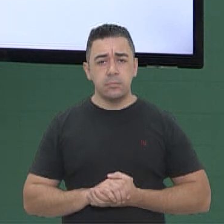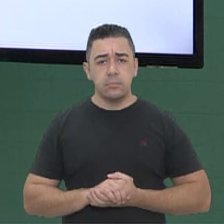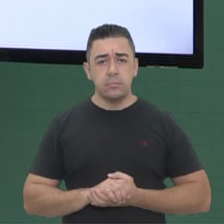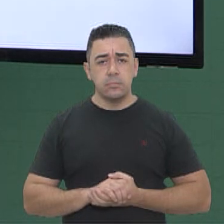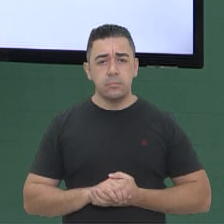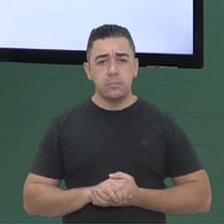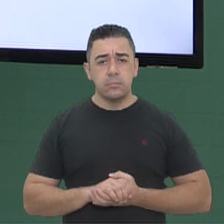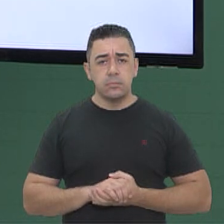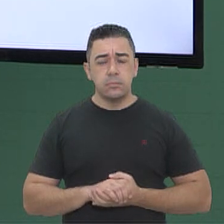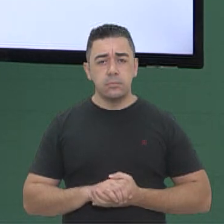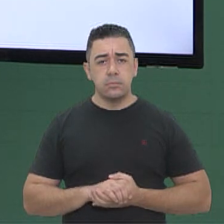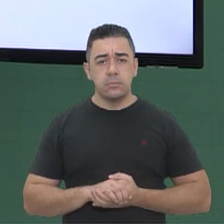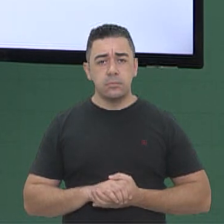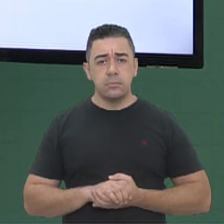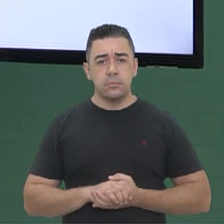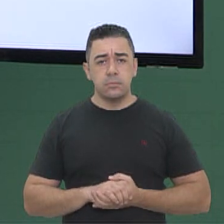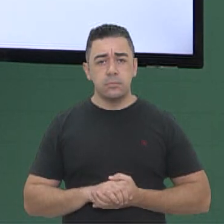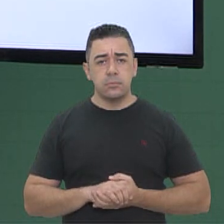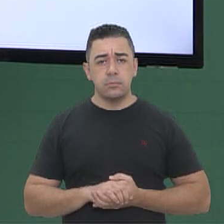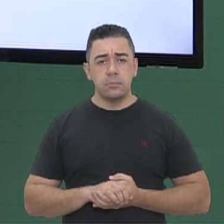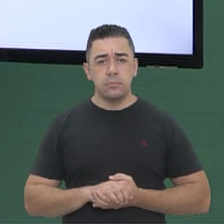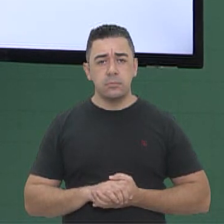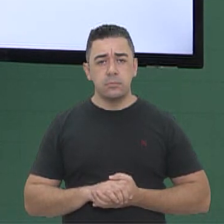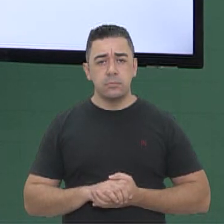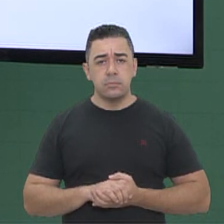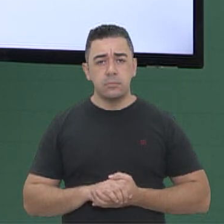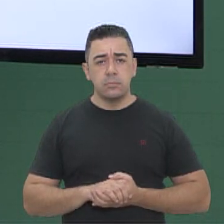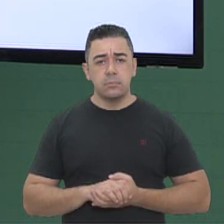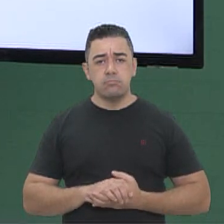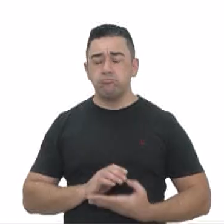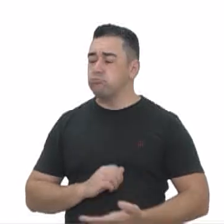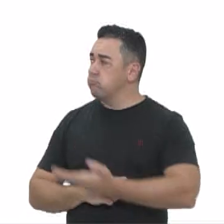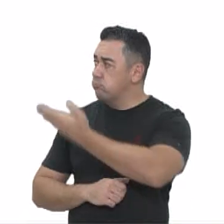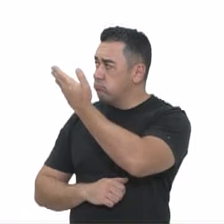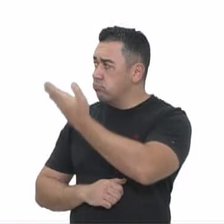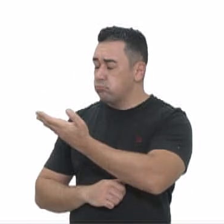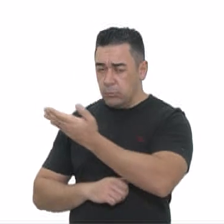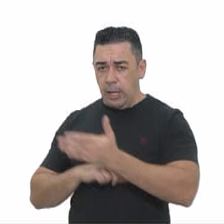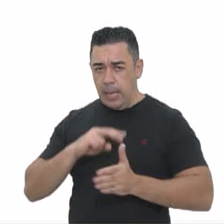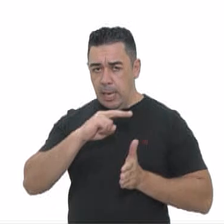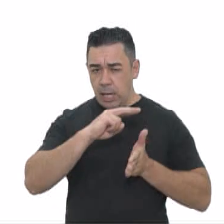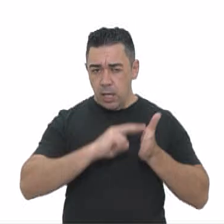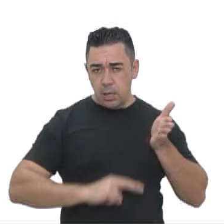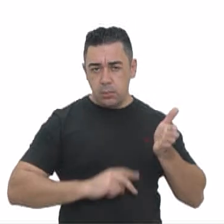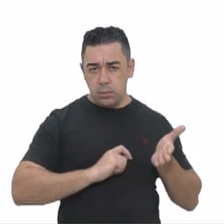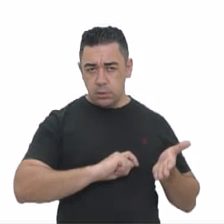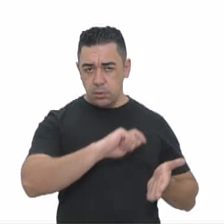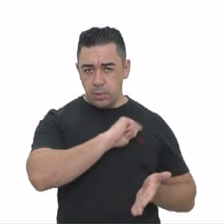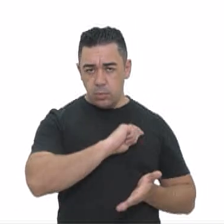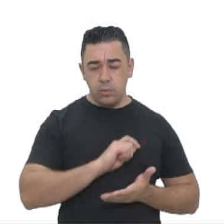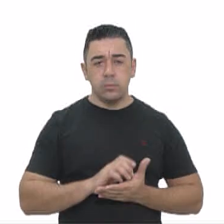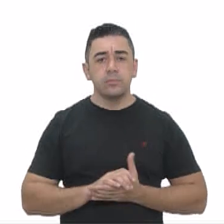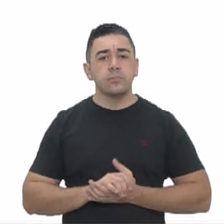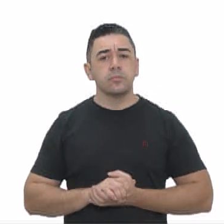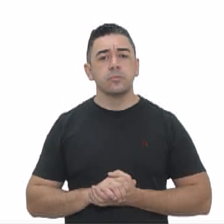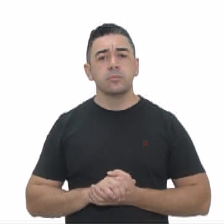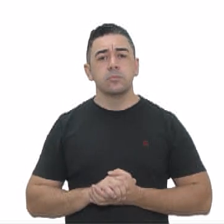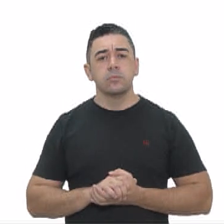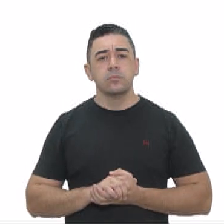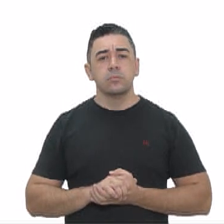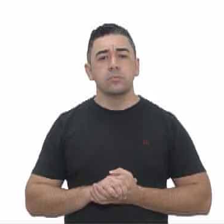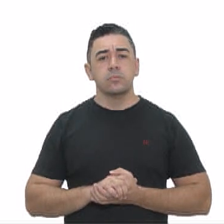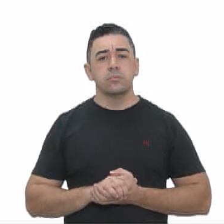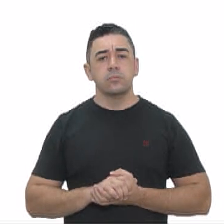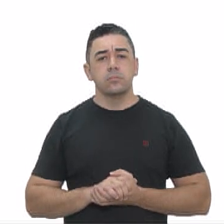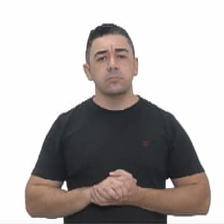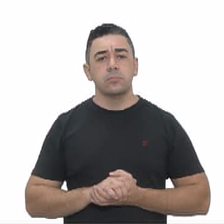muitas coisas. Quais são os requisitos, os lugares